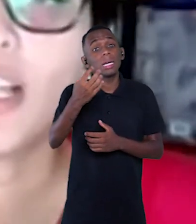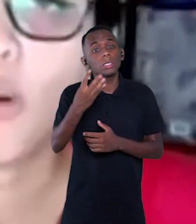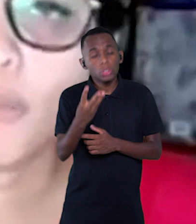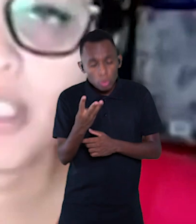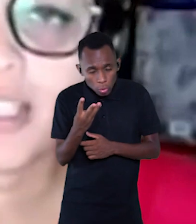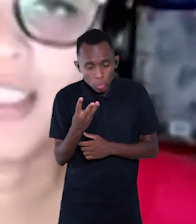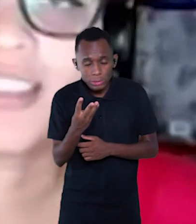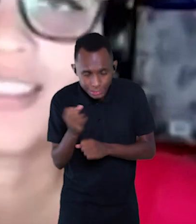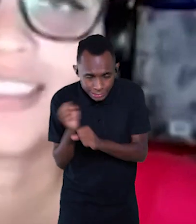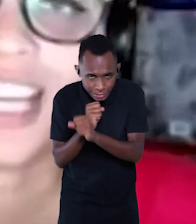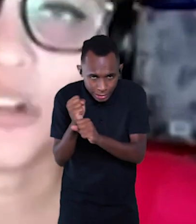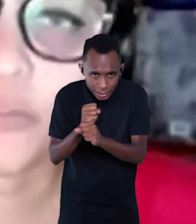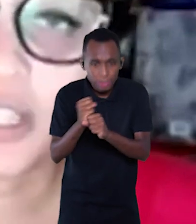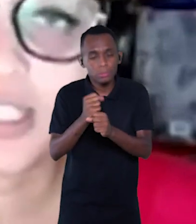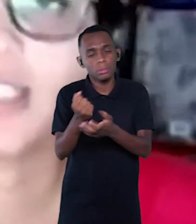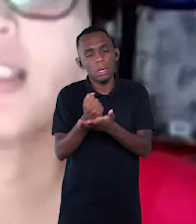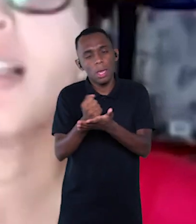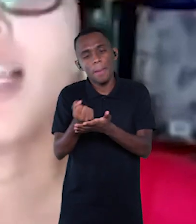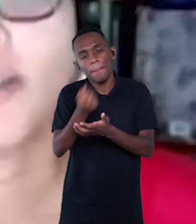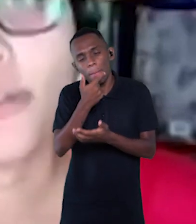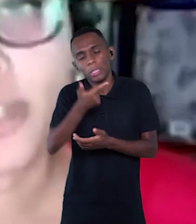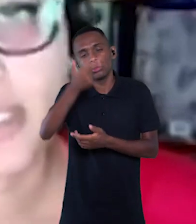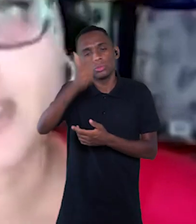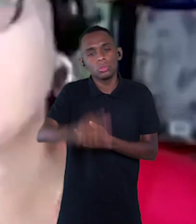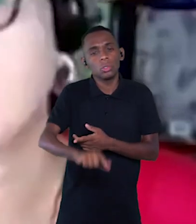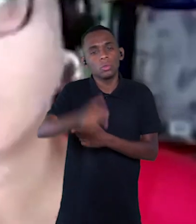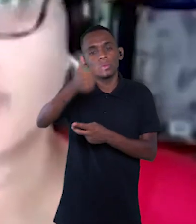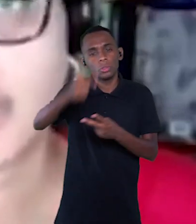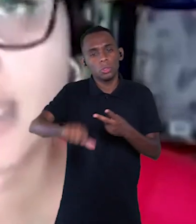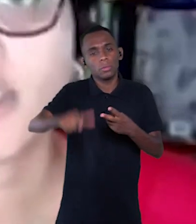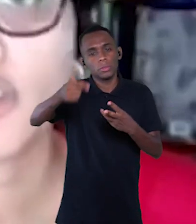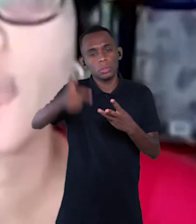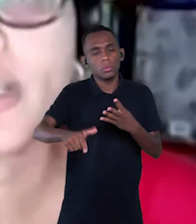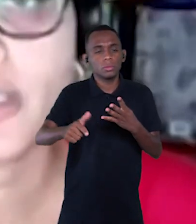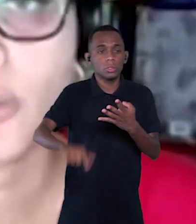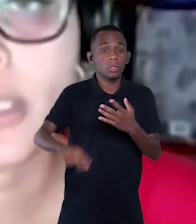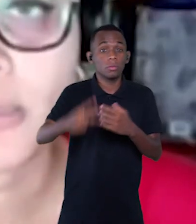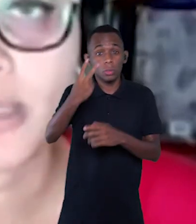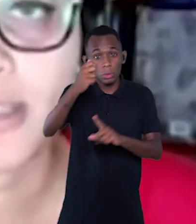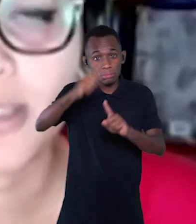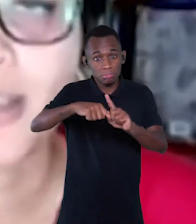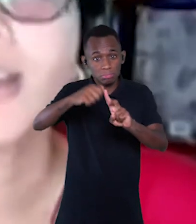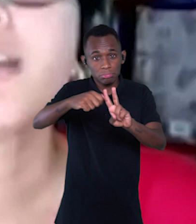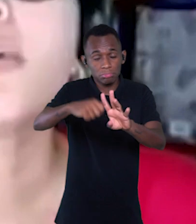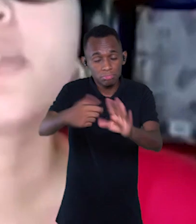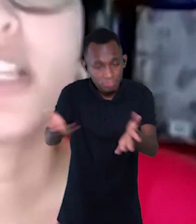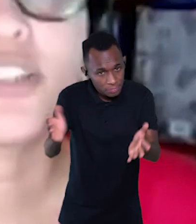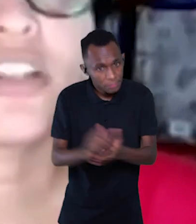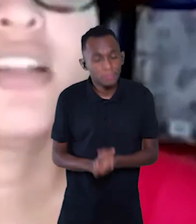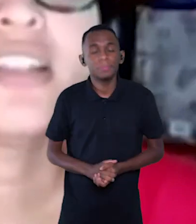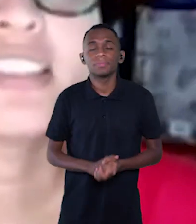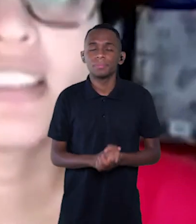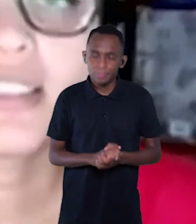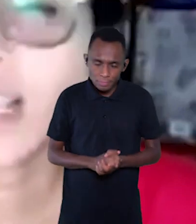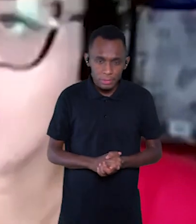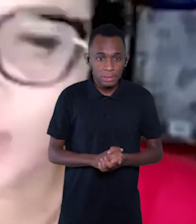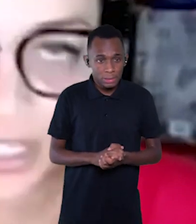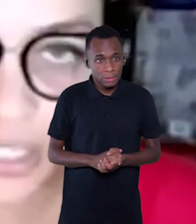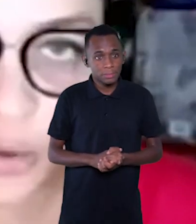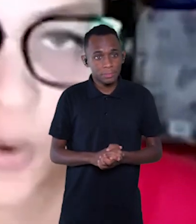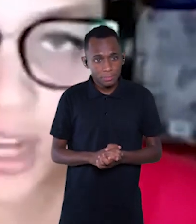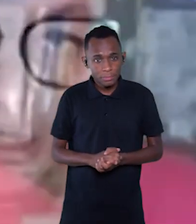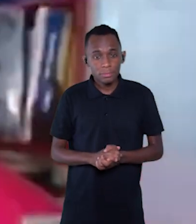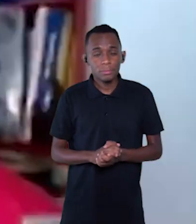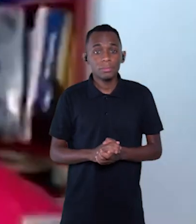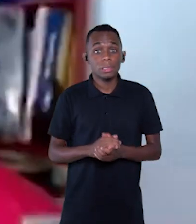dela era renovo receita, renovo receita, renovo receita, renovo receita, de 2 em 2 meses. Ou seja, 6